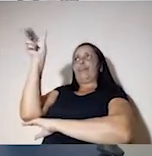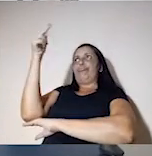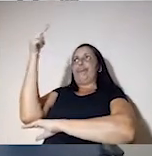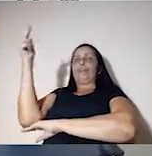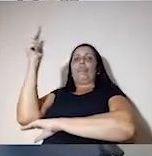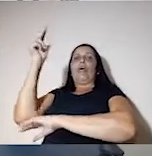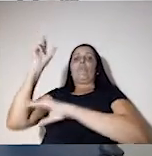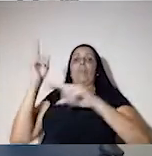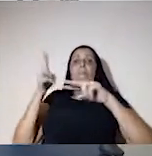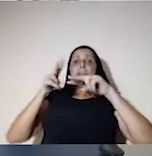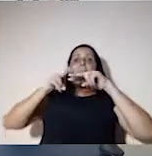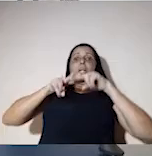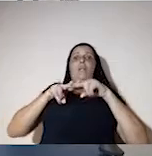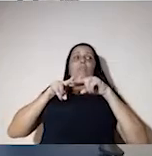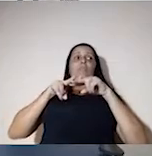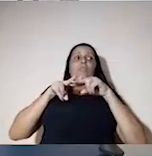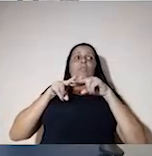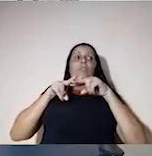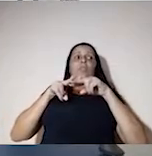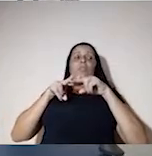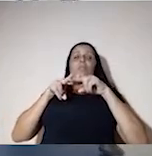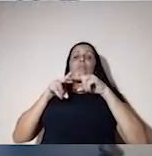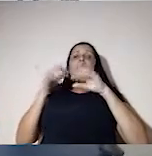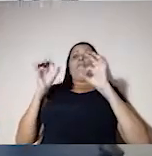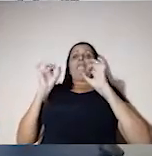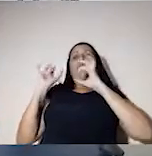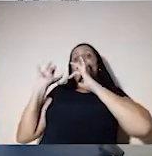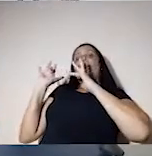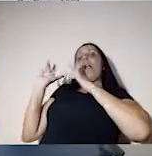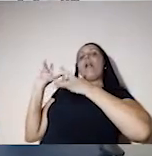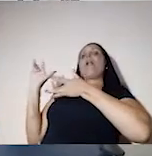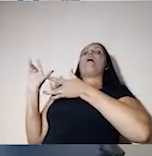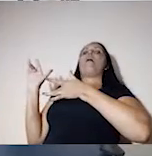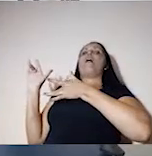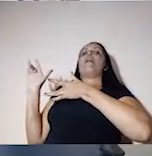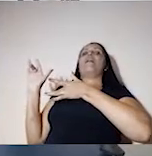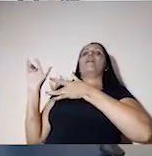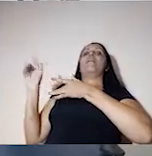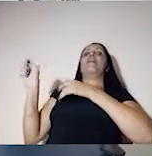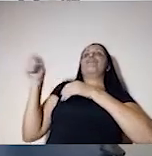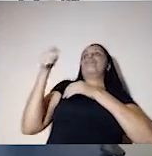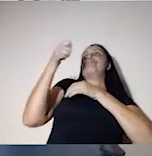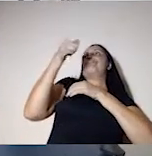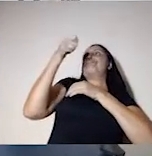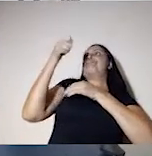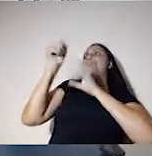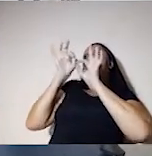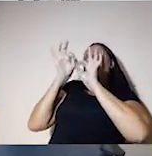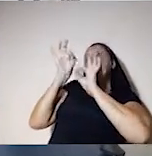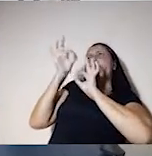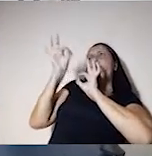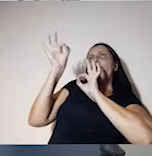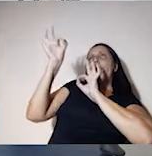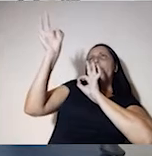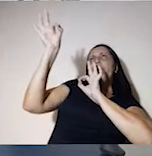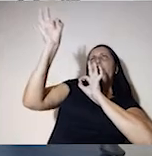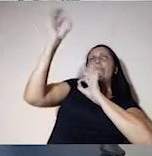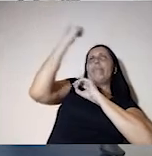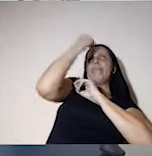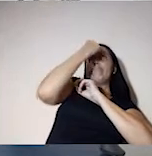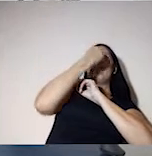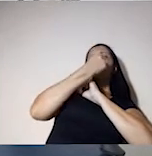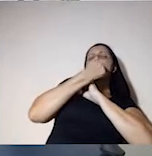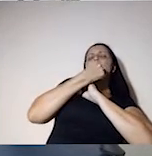é fantástico, porque você prende aqui, consegue prender ela aqui e você tem um alcance com